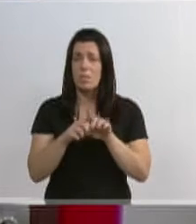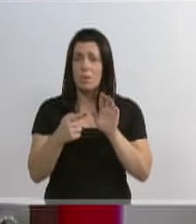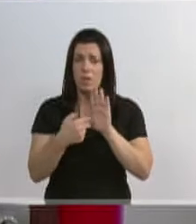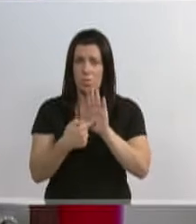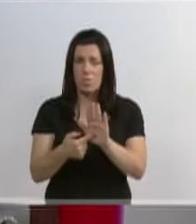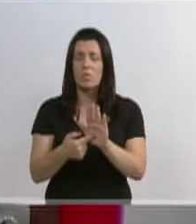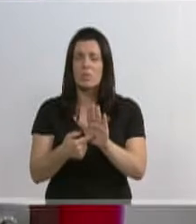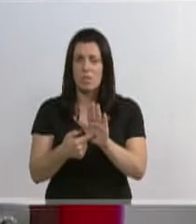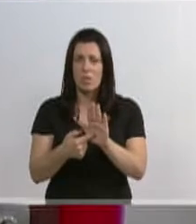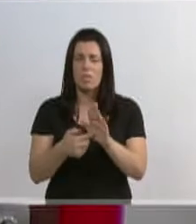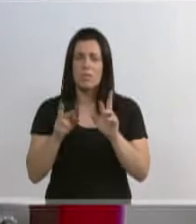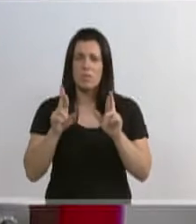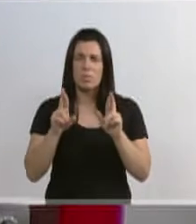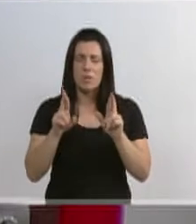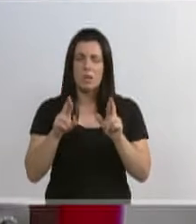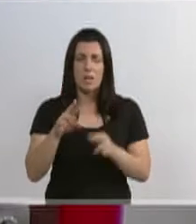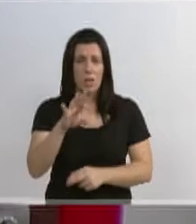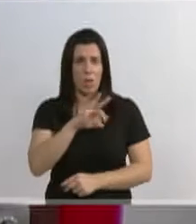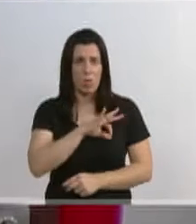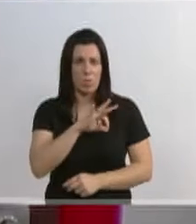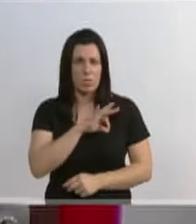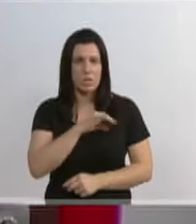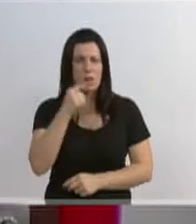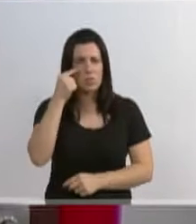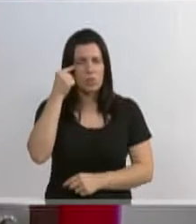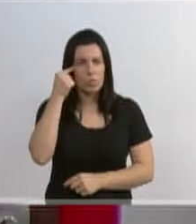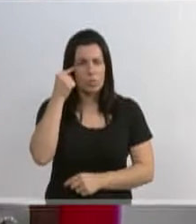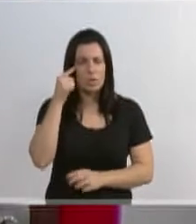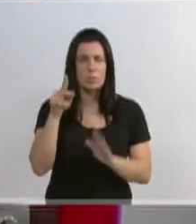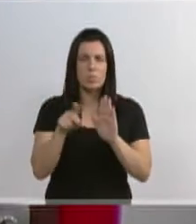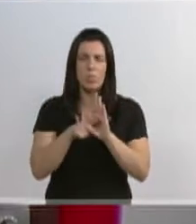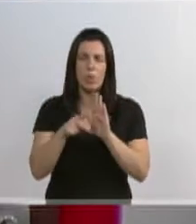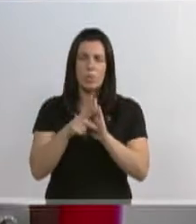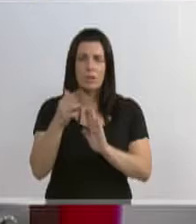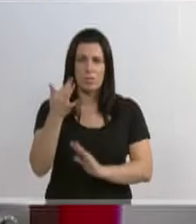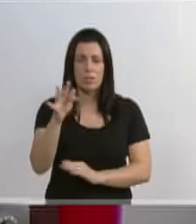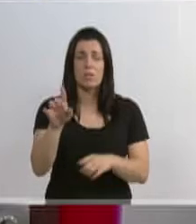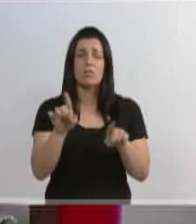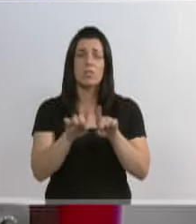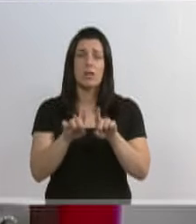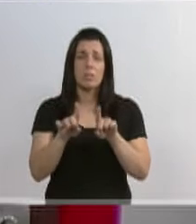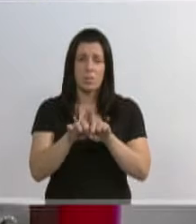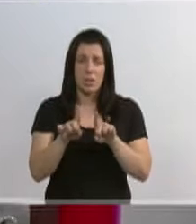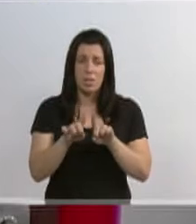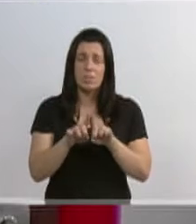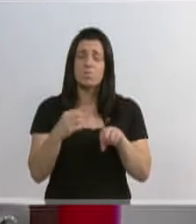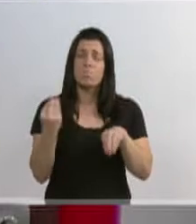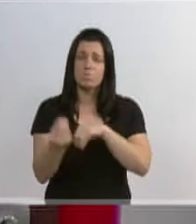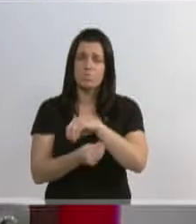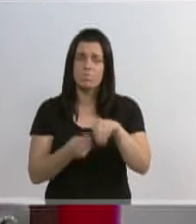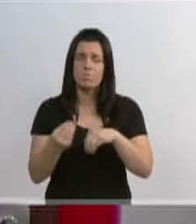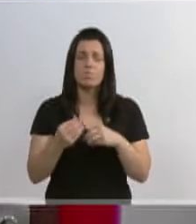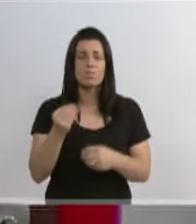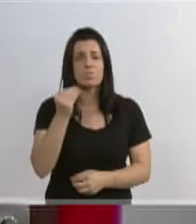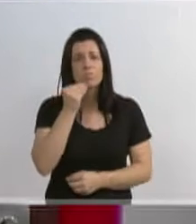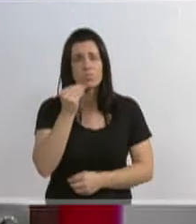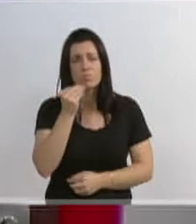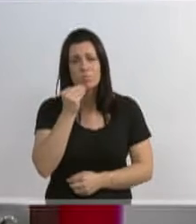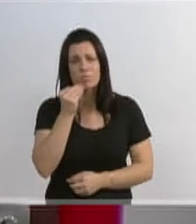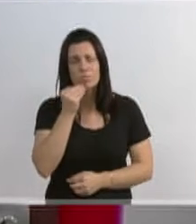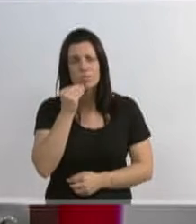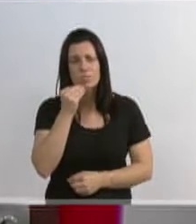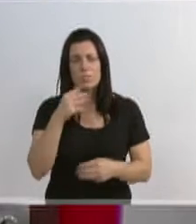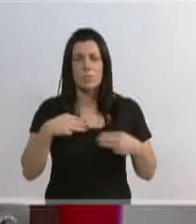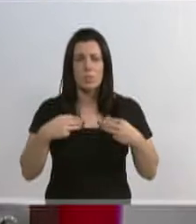japonês da Federal também, o cara era o japonês da Federal. Cuidado, hein? Agora, o que eu quero dizer aqui é claro, o